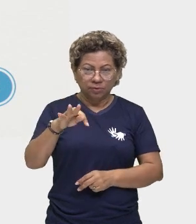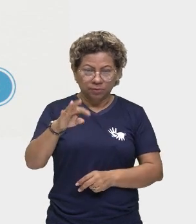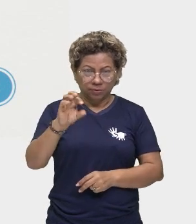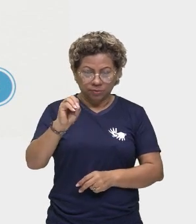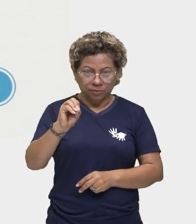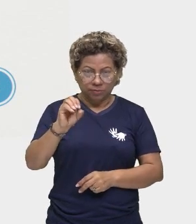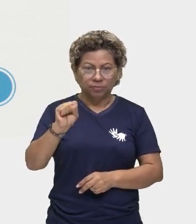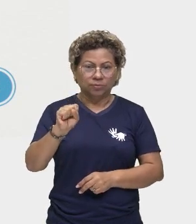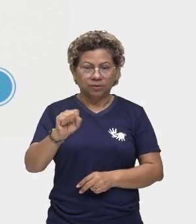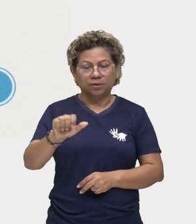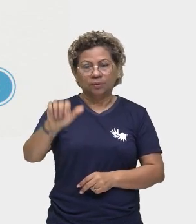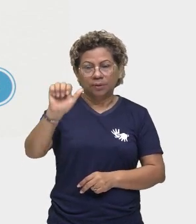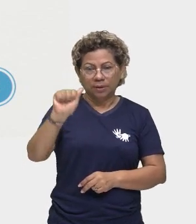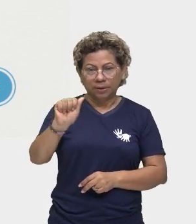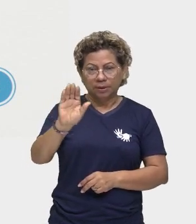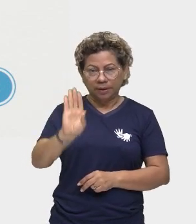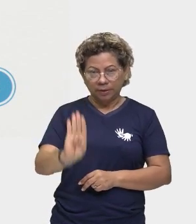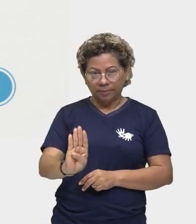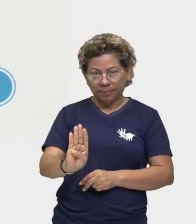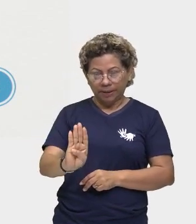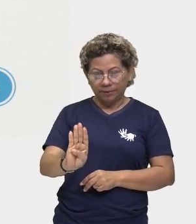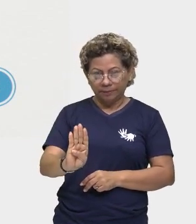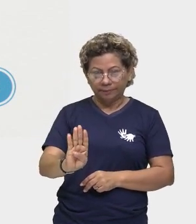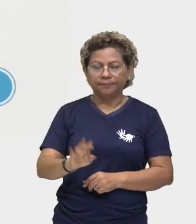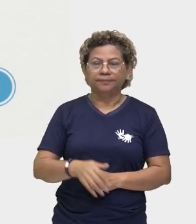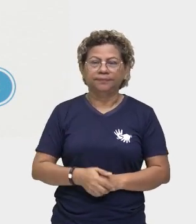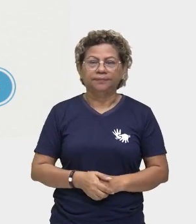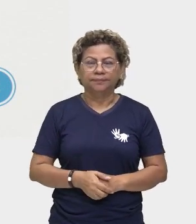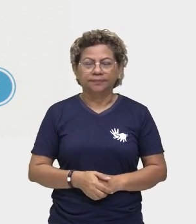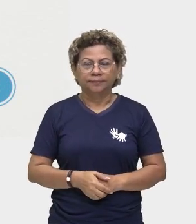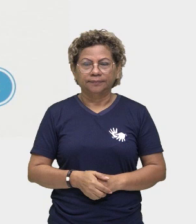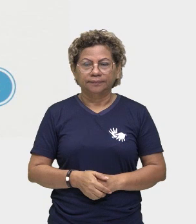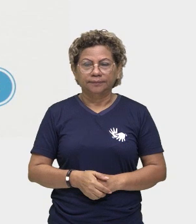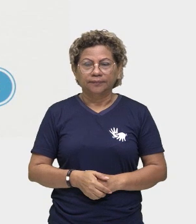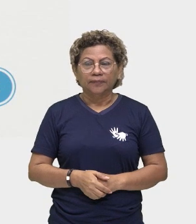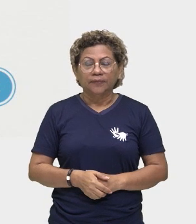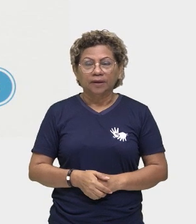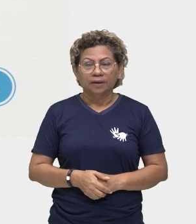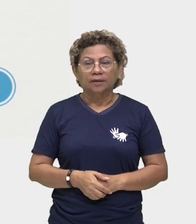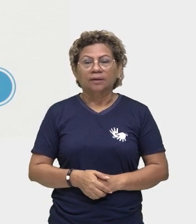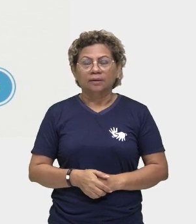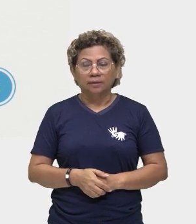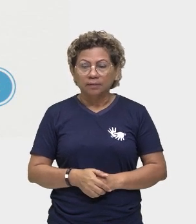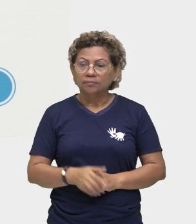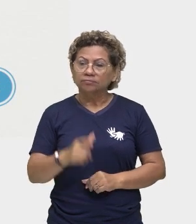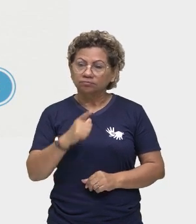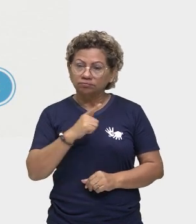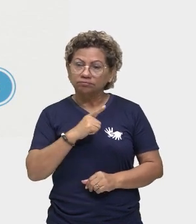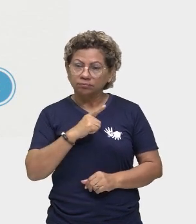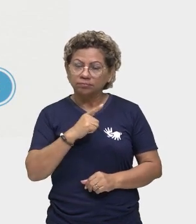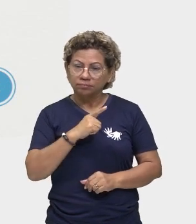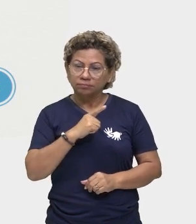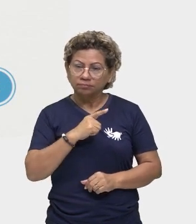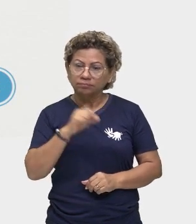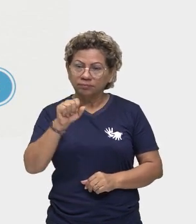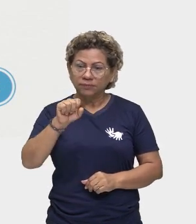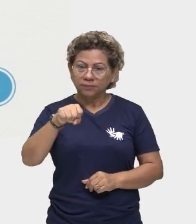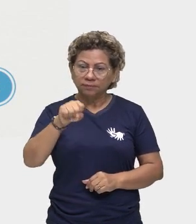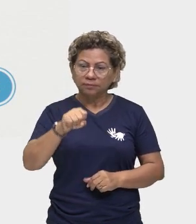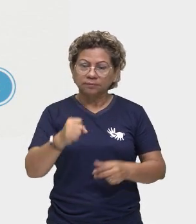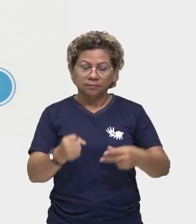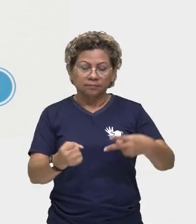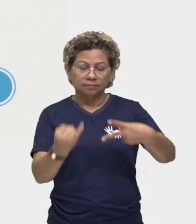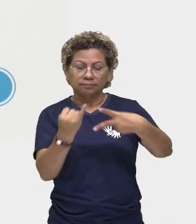A e o ponto B. Ambos os pontos pertencem ao polígono. Então, se nós traçarmos